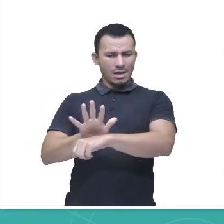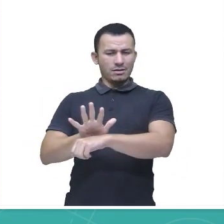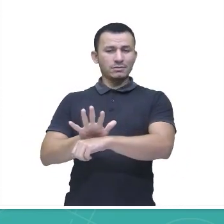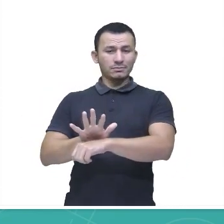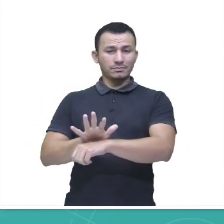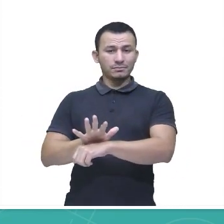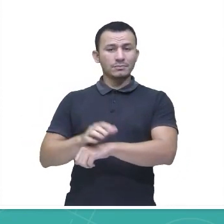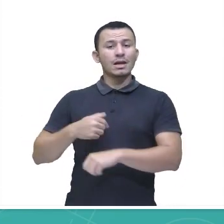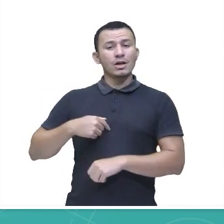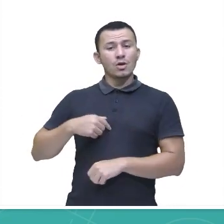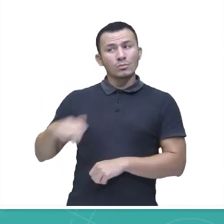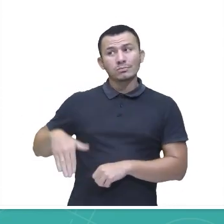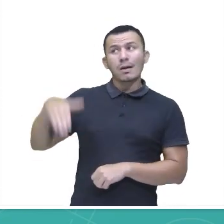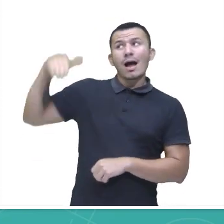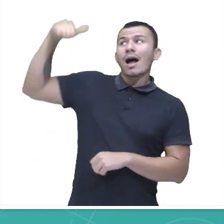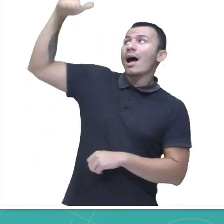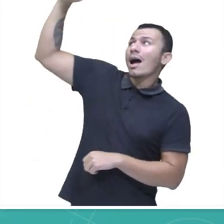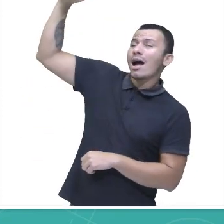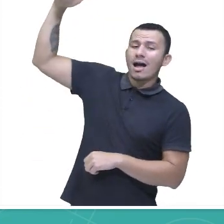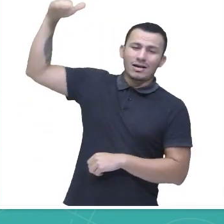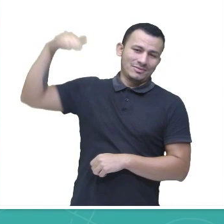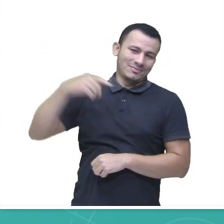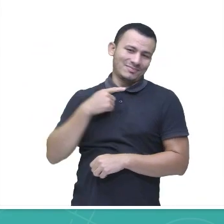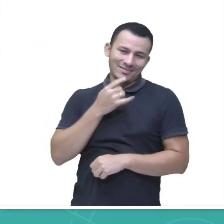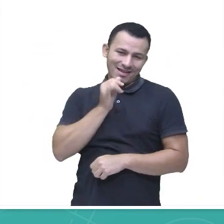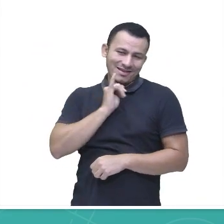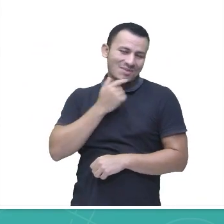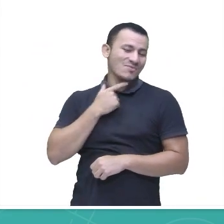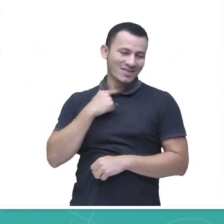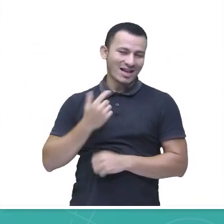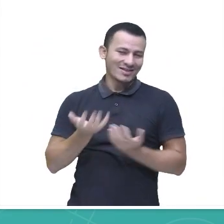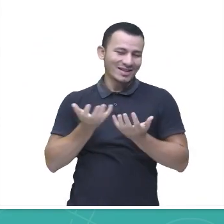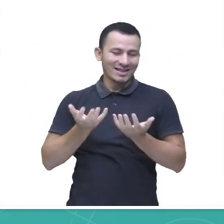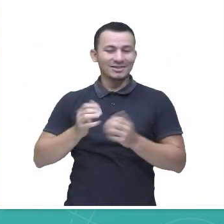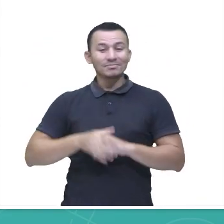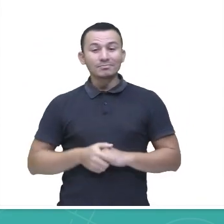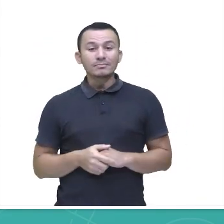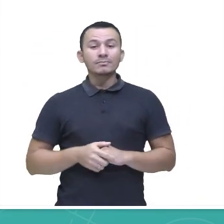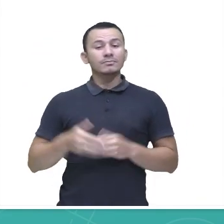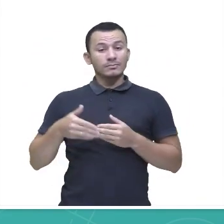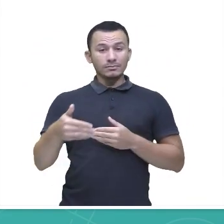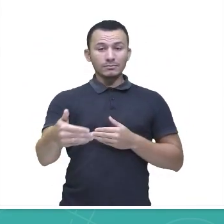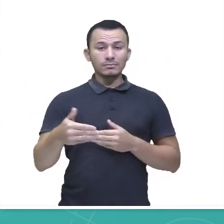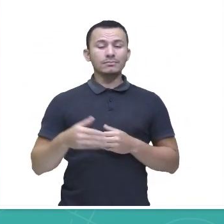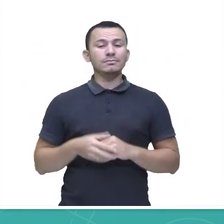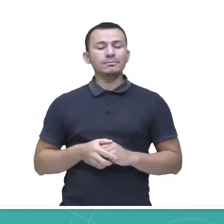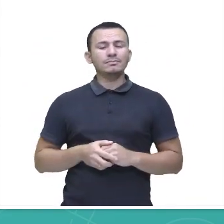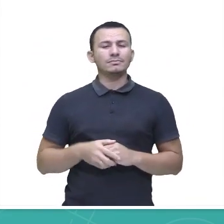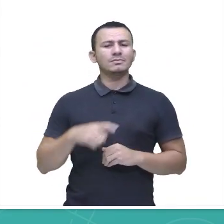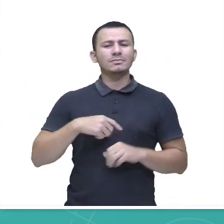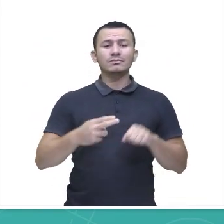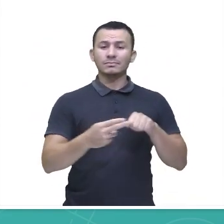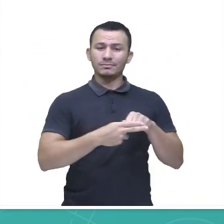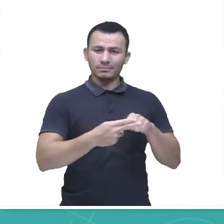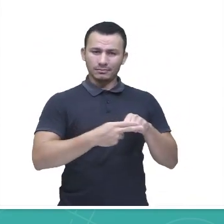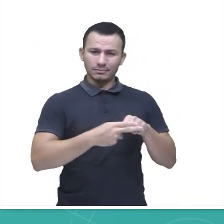eu sou alta, só na minha vontade, né? Muito bem. Seguindo, então, nós temos os